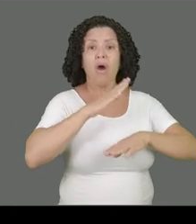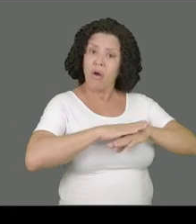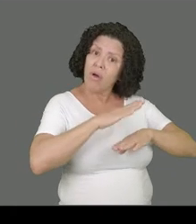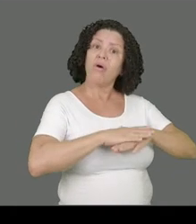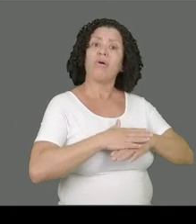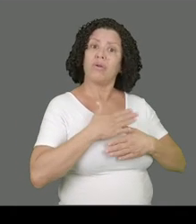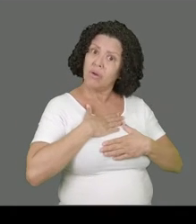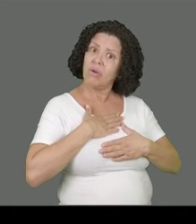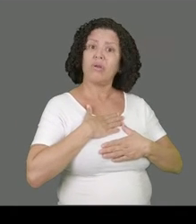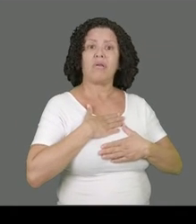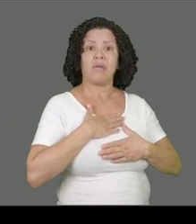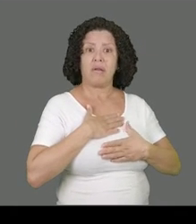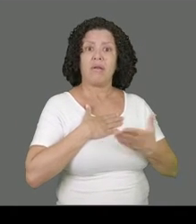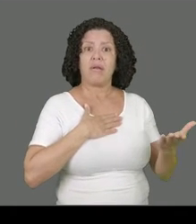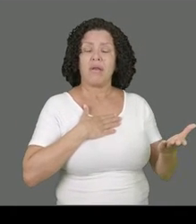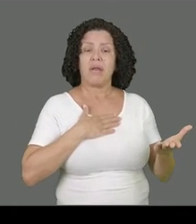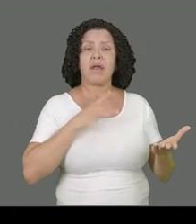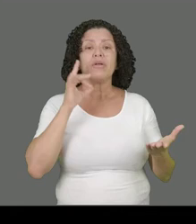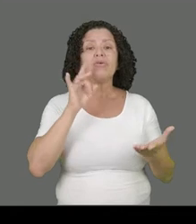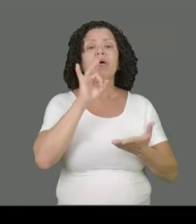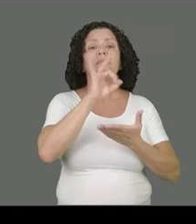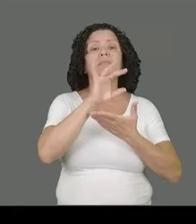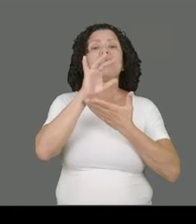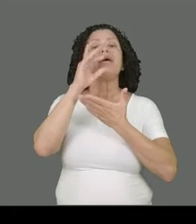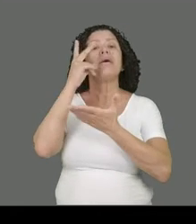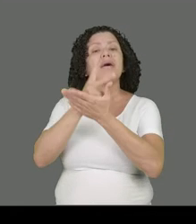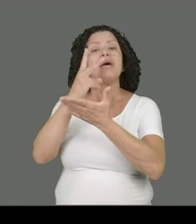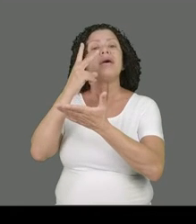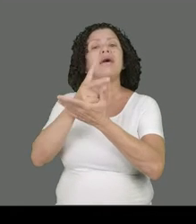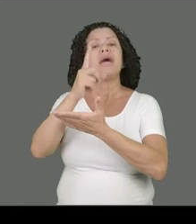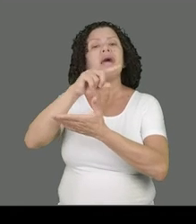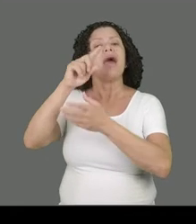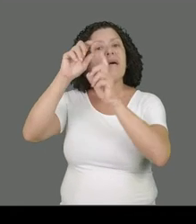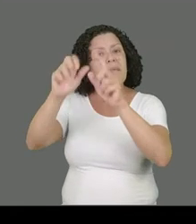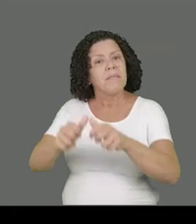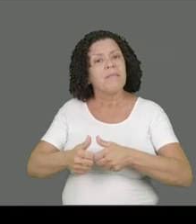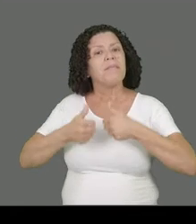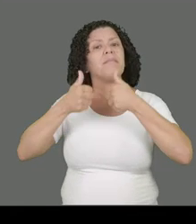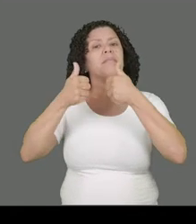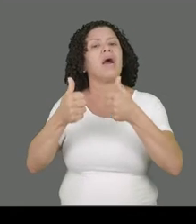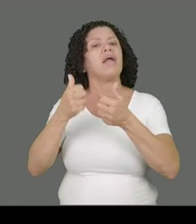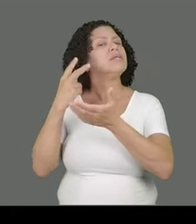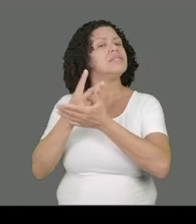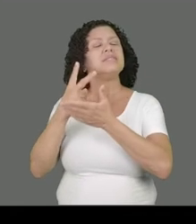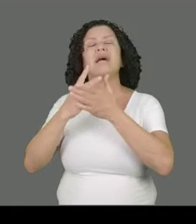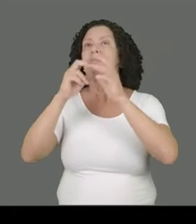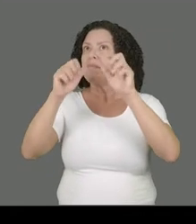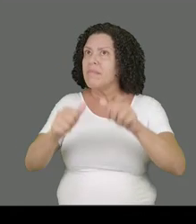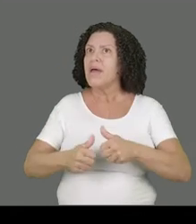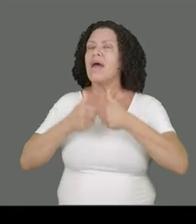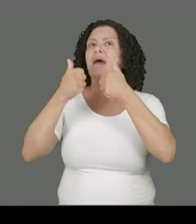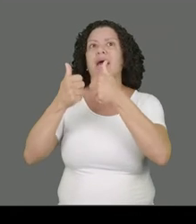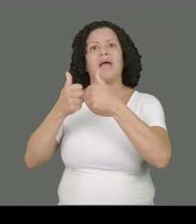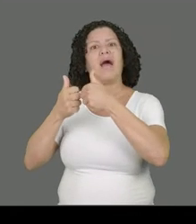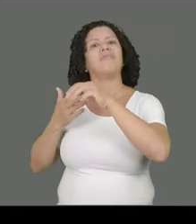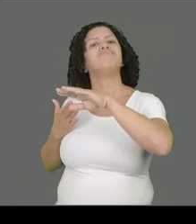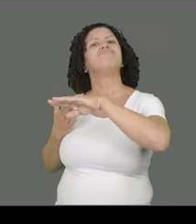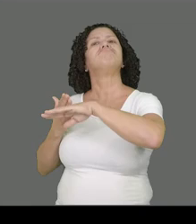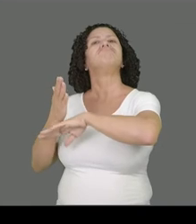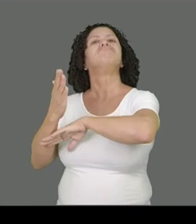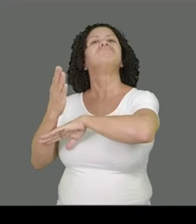por nós, humanidade, para cada vez mais melhorar, cada vez